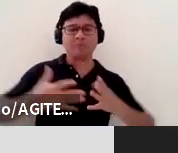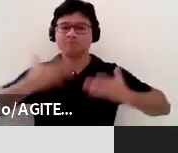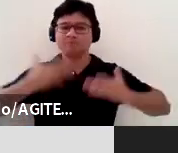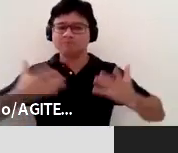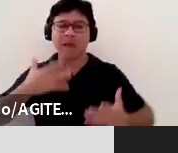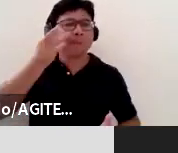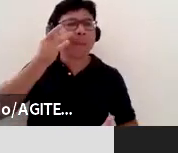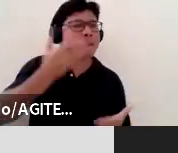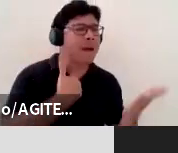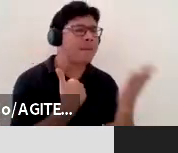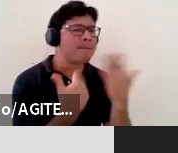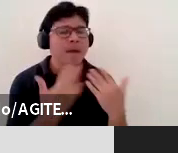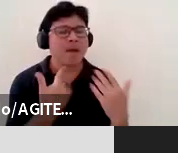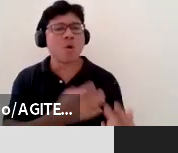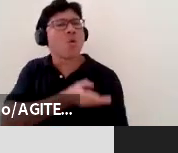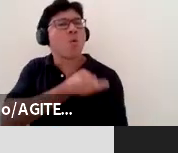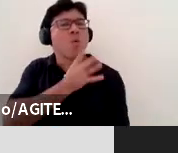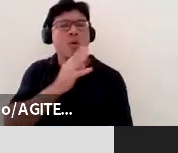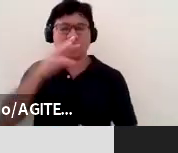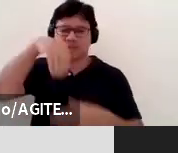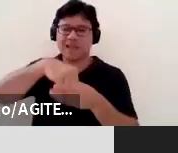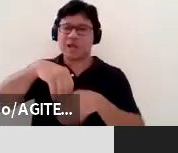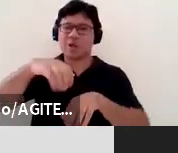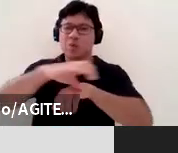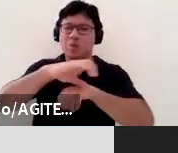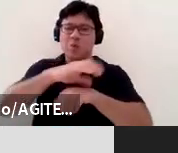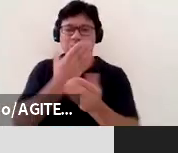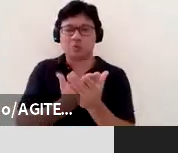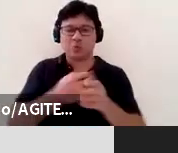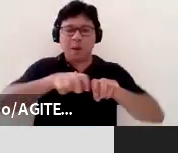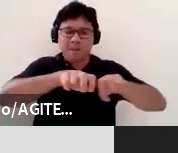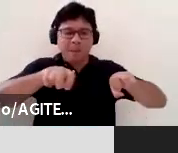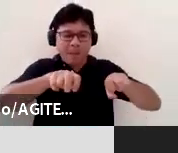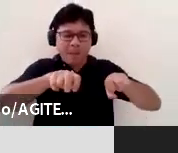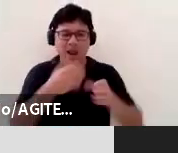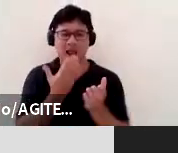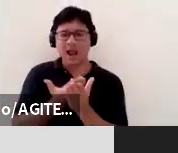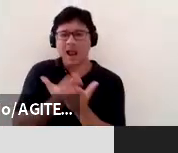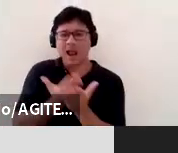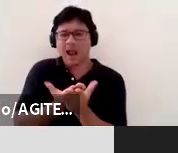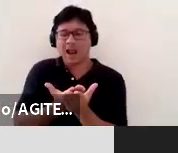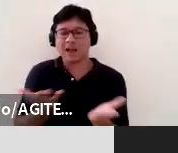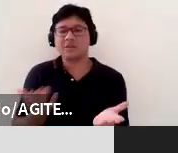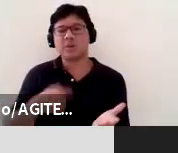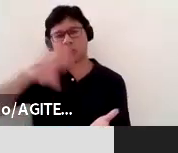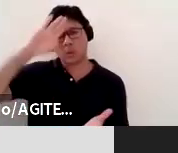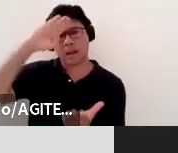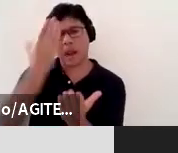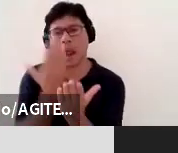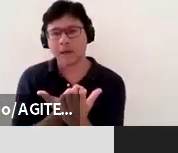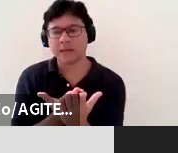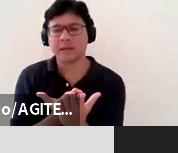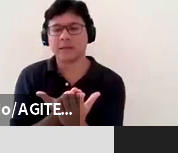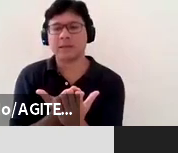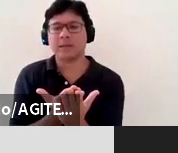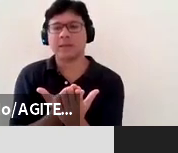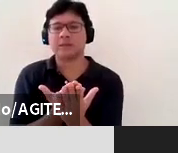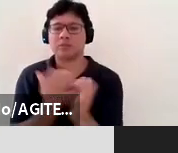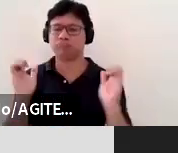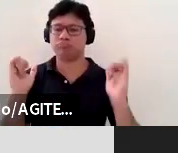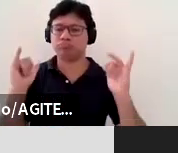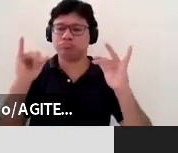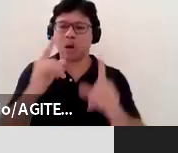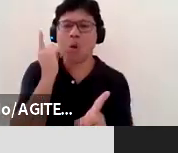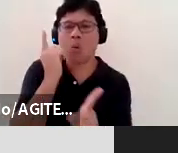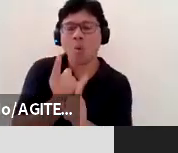né? A gente se conheceu nos bancos da PUC, a gente acredita muito no encontro presencial, a